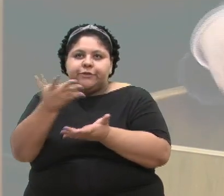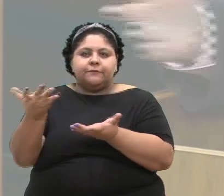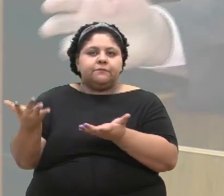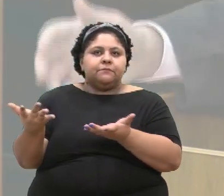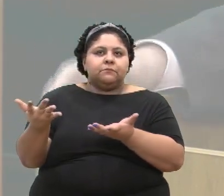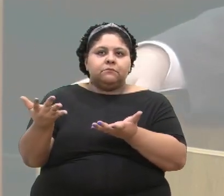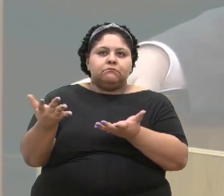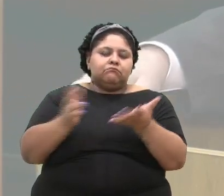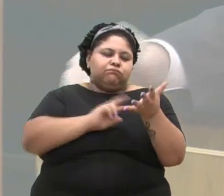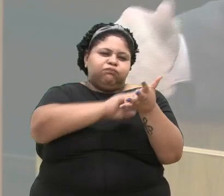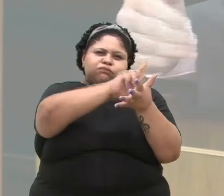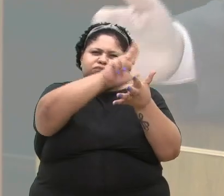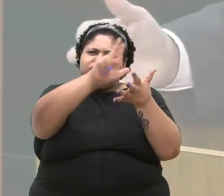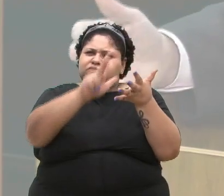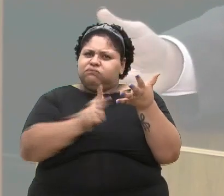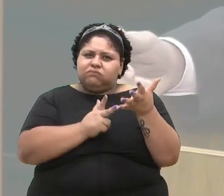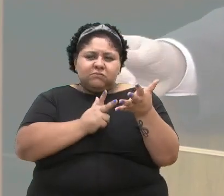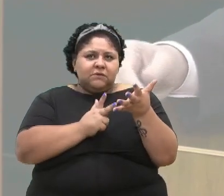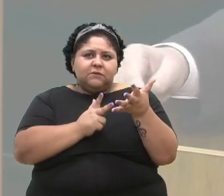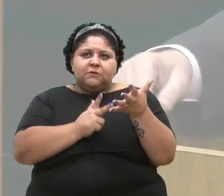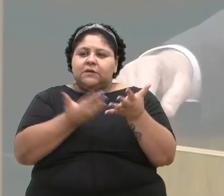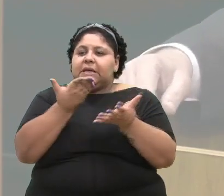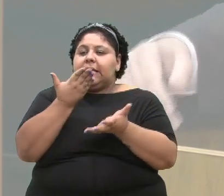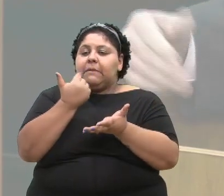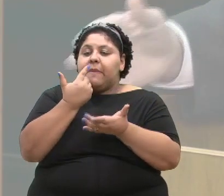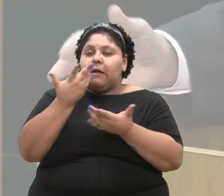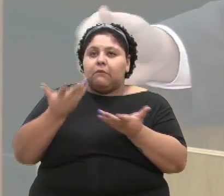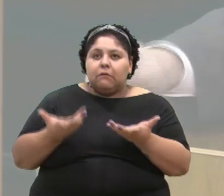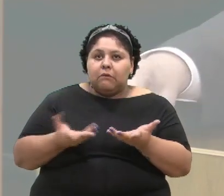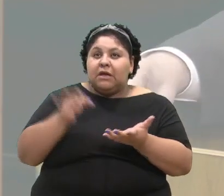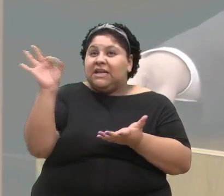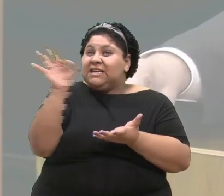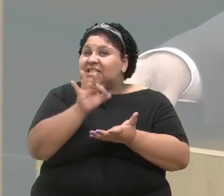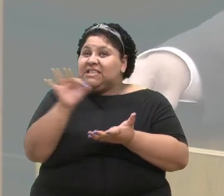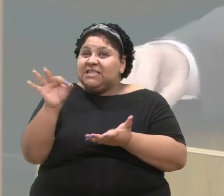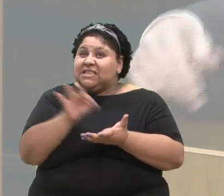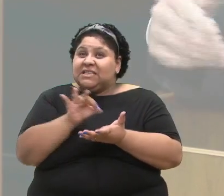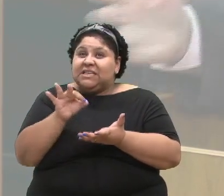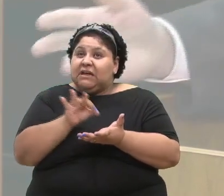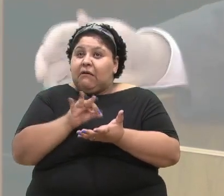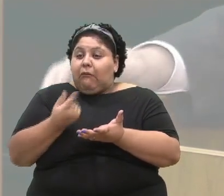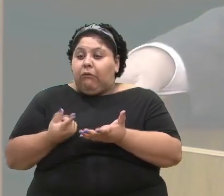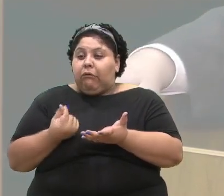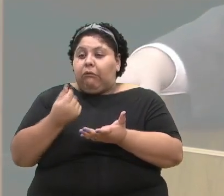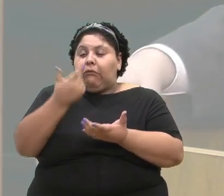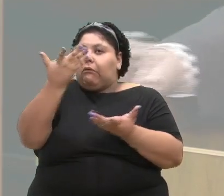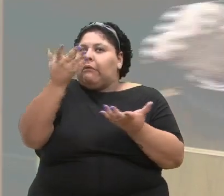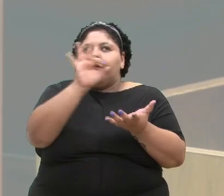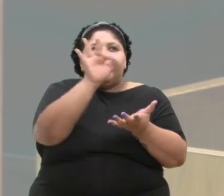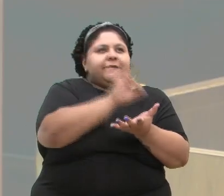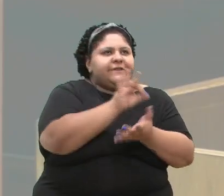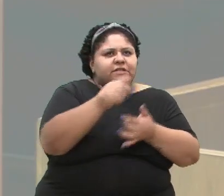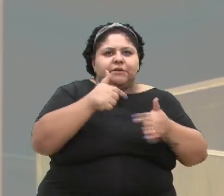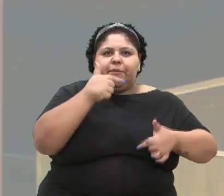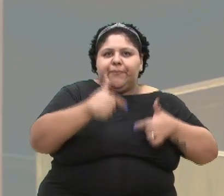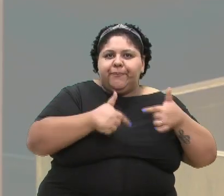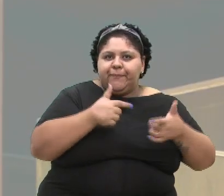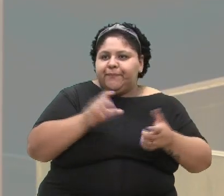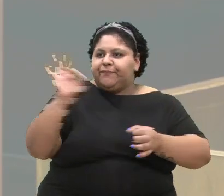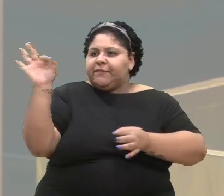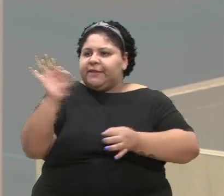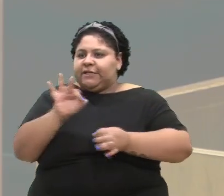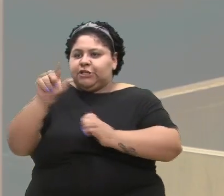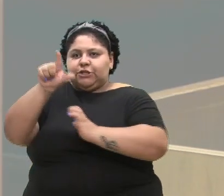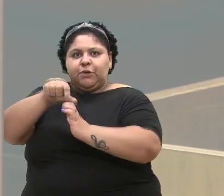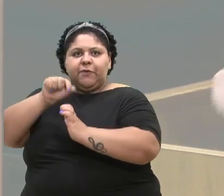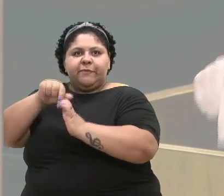uma série de impostos em alimentos, taxação sobre fortuna, taxação sobre trabalho, taxação sobre